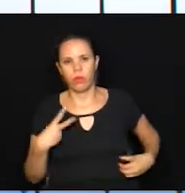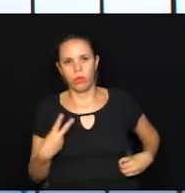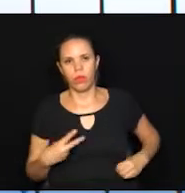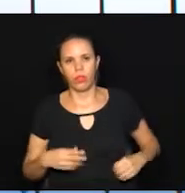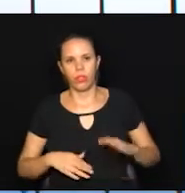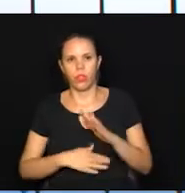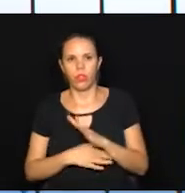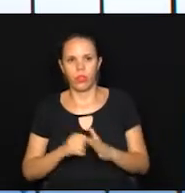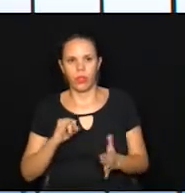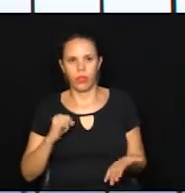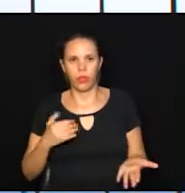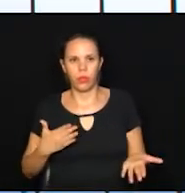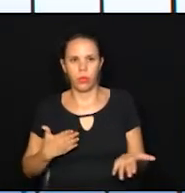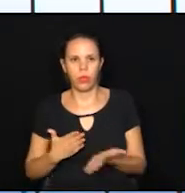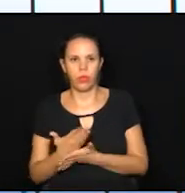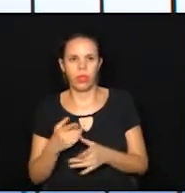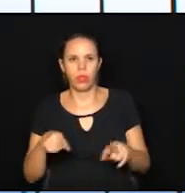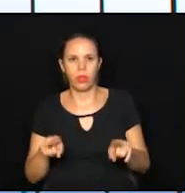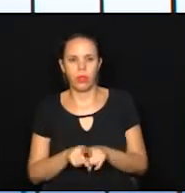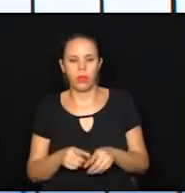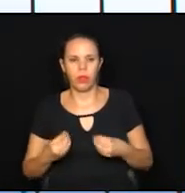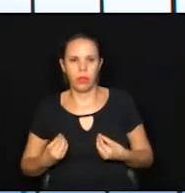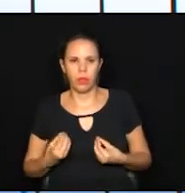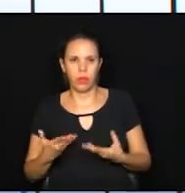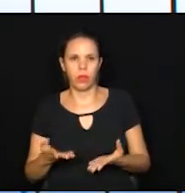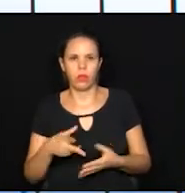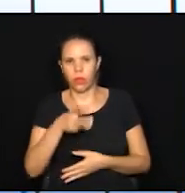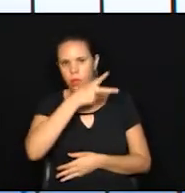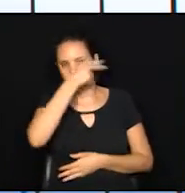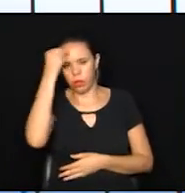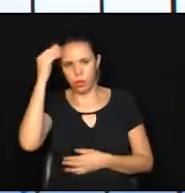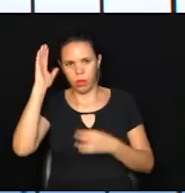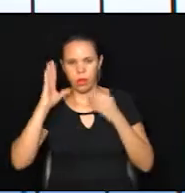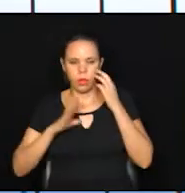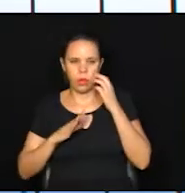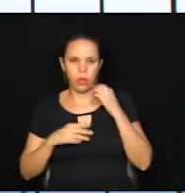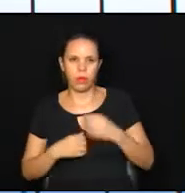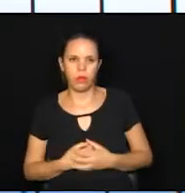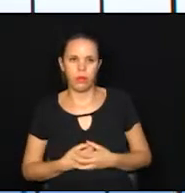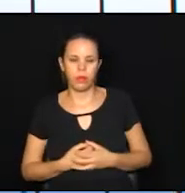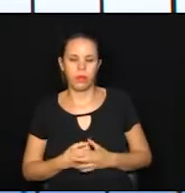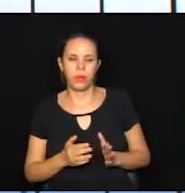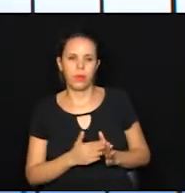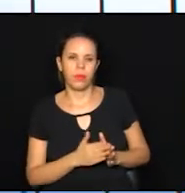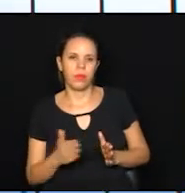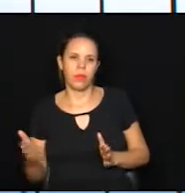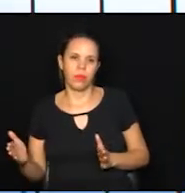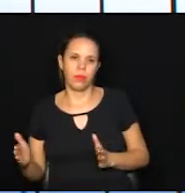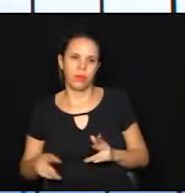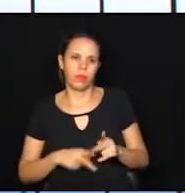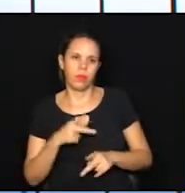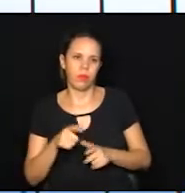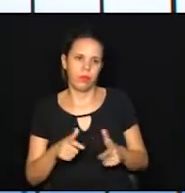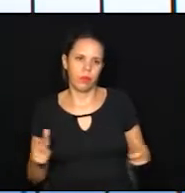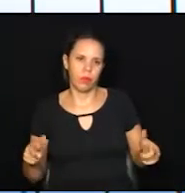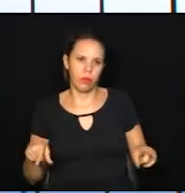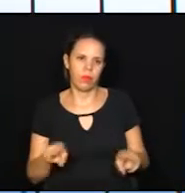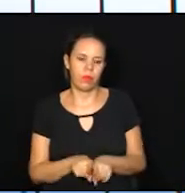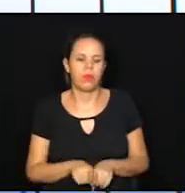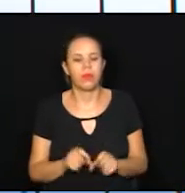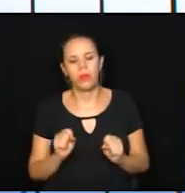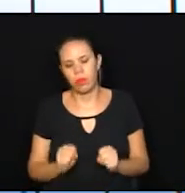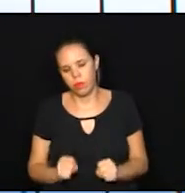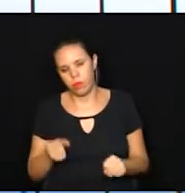casa, que, se for aprovado, também é encaminhado ao prefeito da cidade. Neste período, enquanto população, também